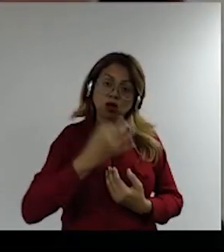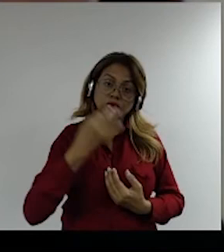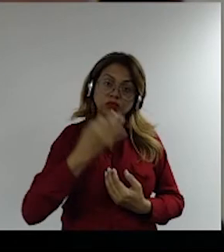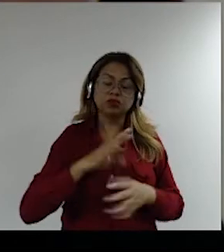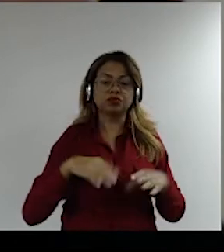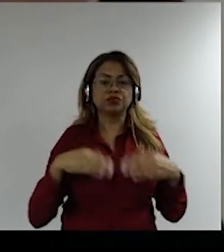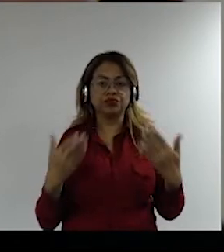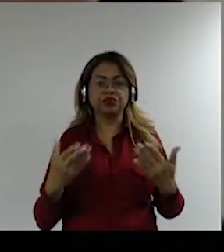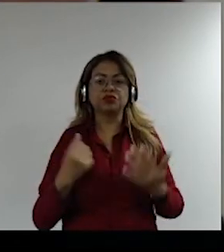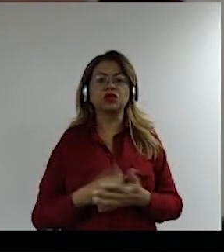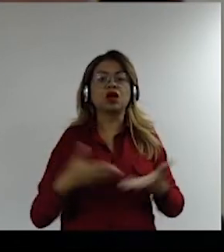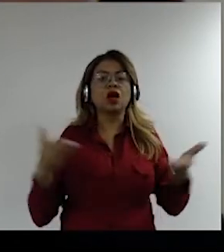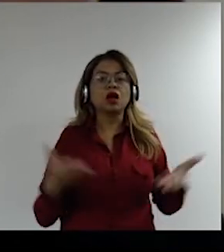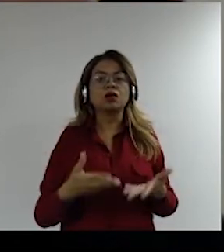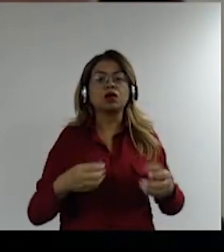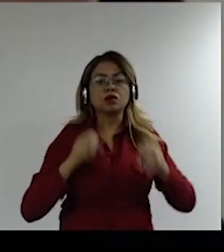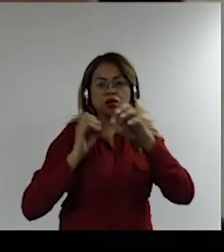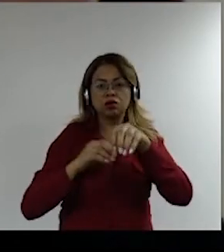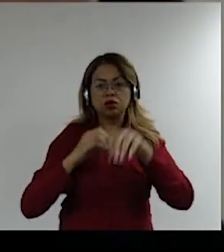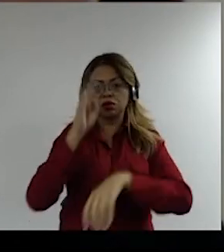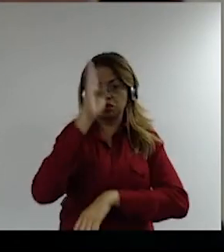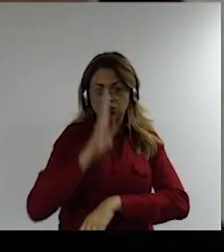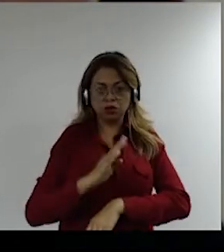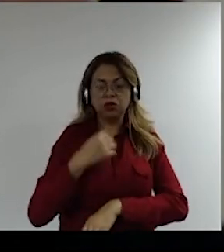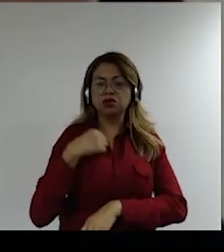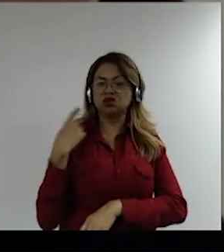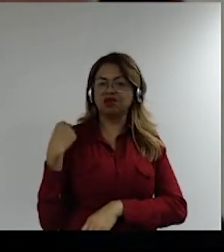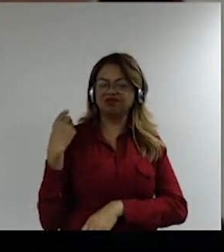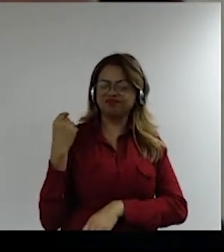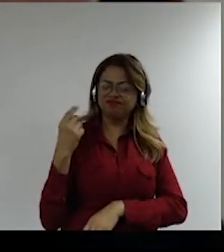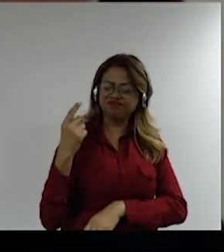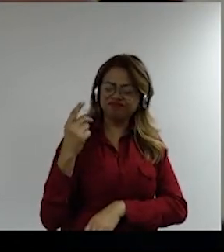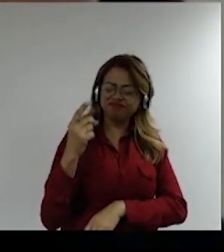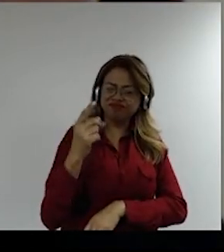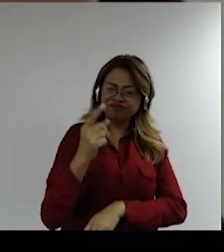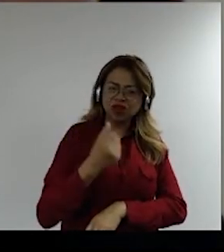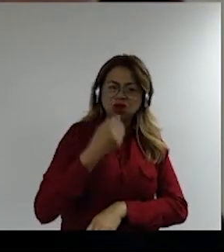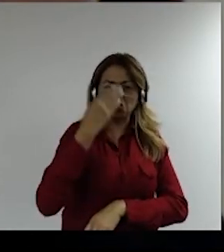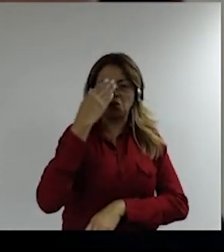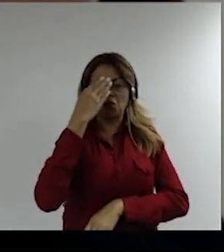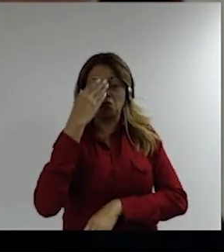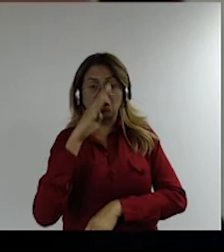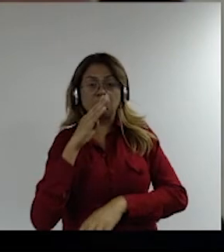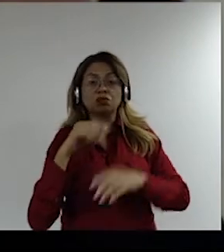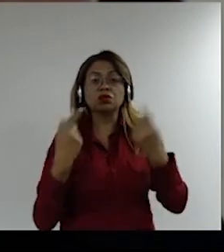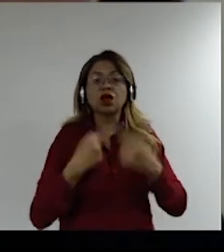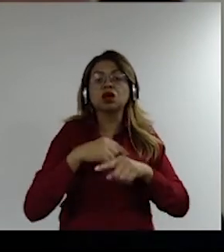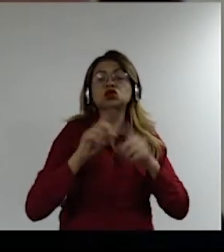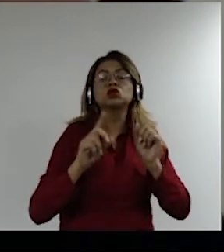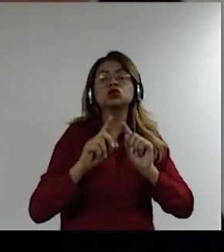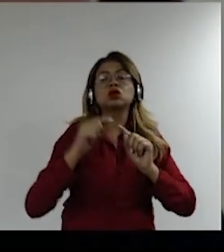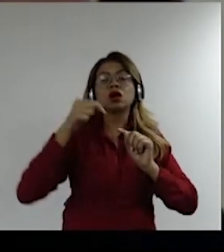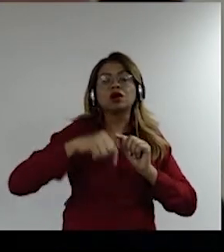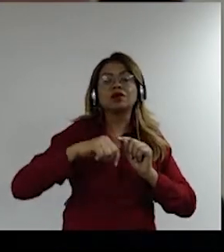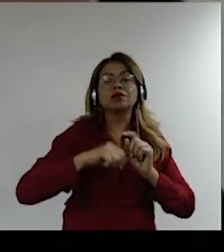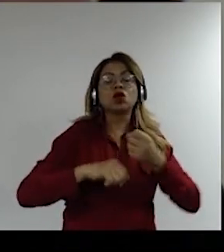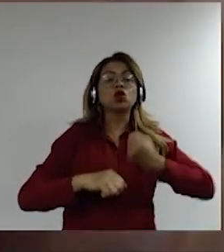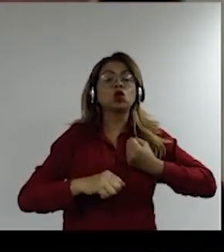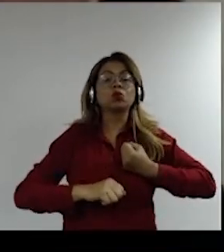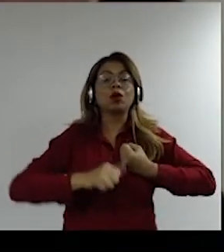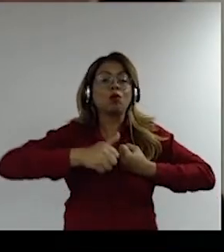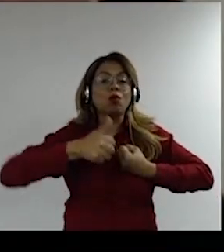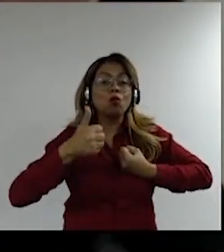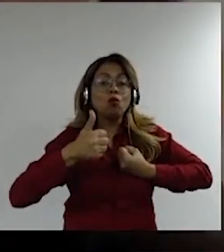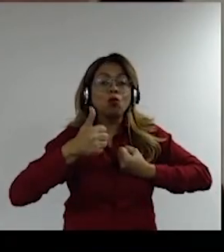vejo que a educação no Brasil, já de longa data, seja uma prioridade número um